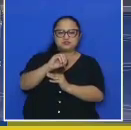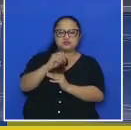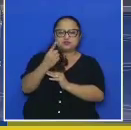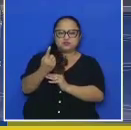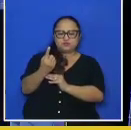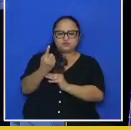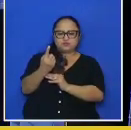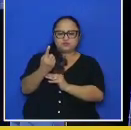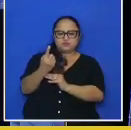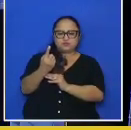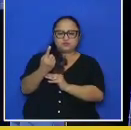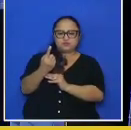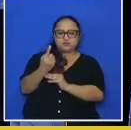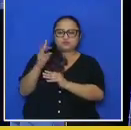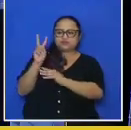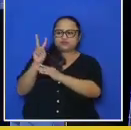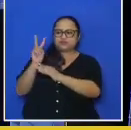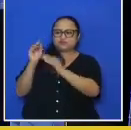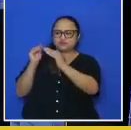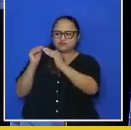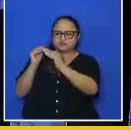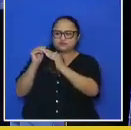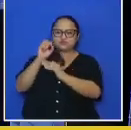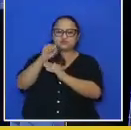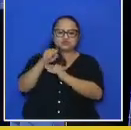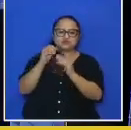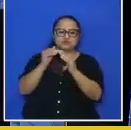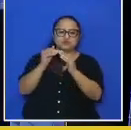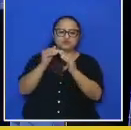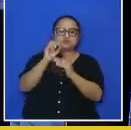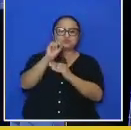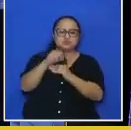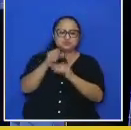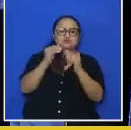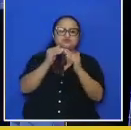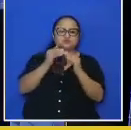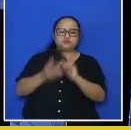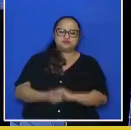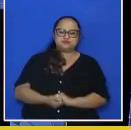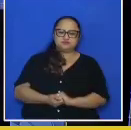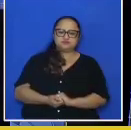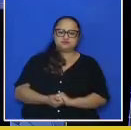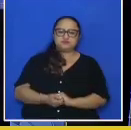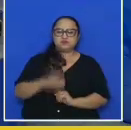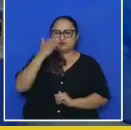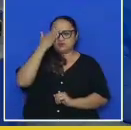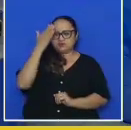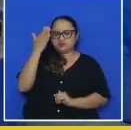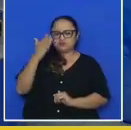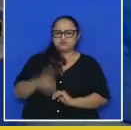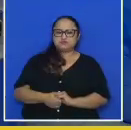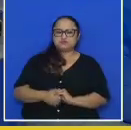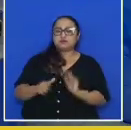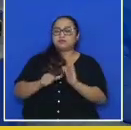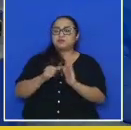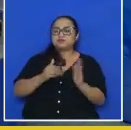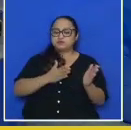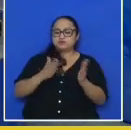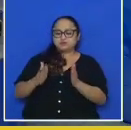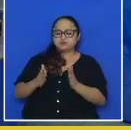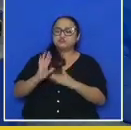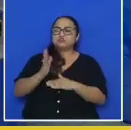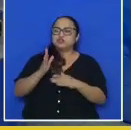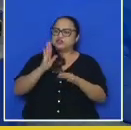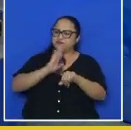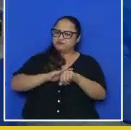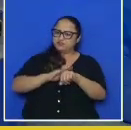e 01. Os auditores confirmam? Sim, confirmo. Sim, confirmo. Obrigado. Primeira etapa do dia de